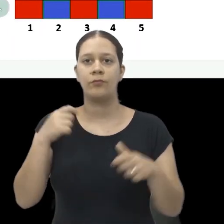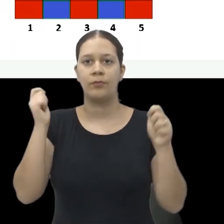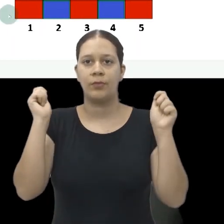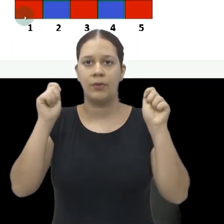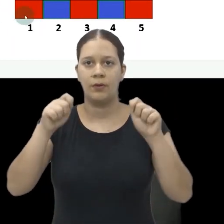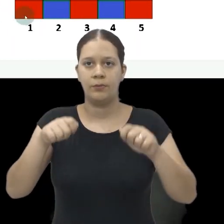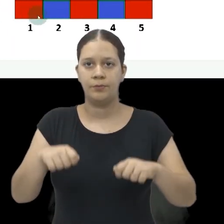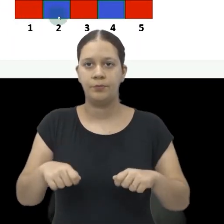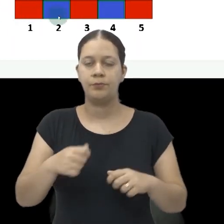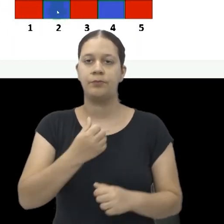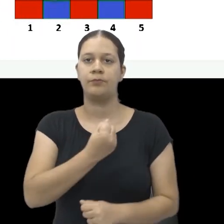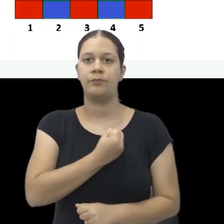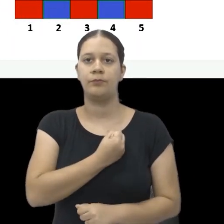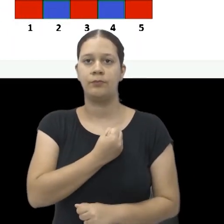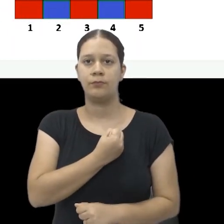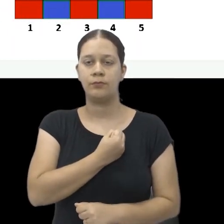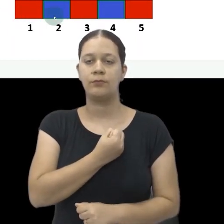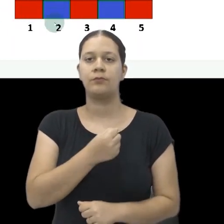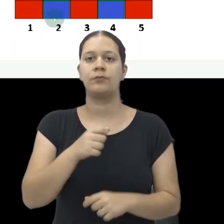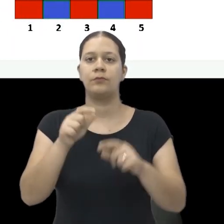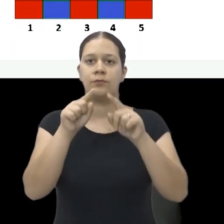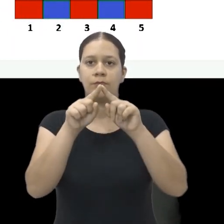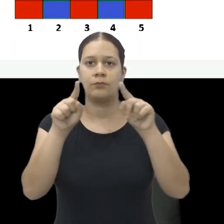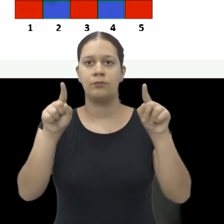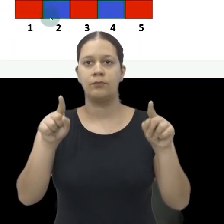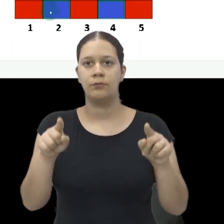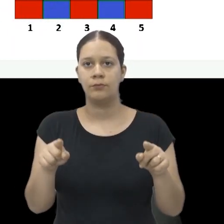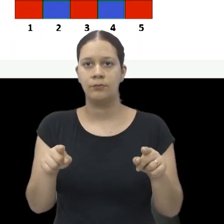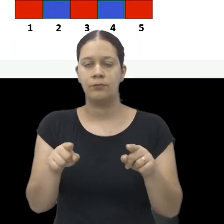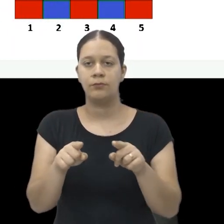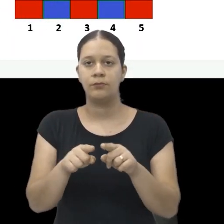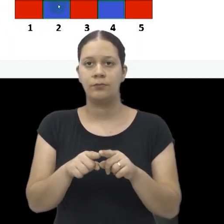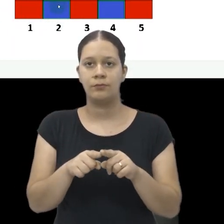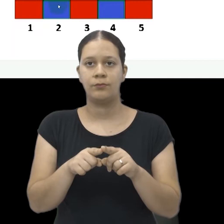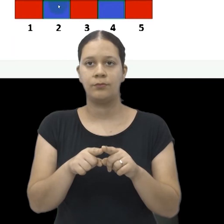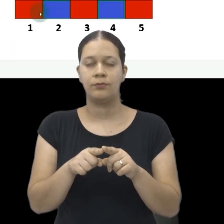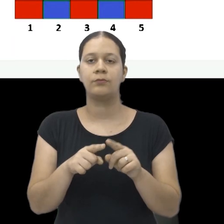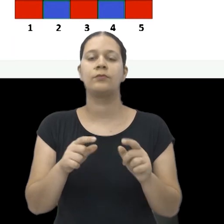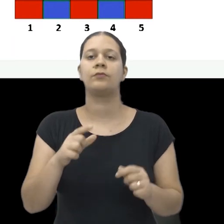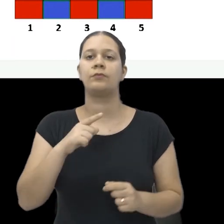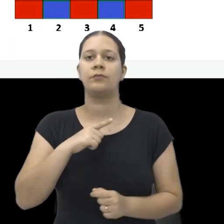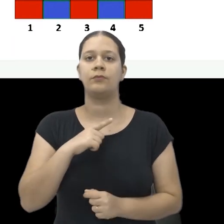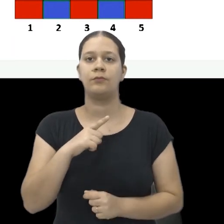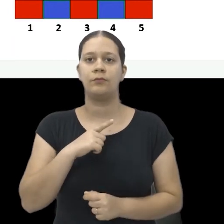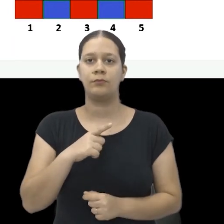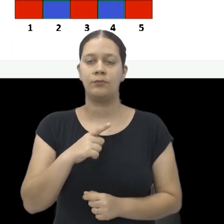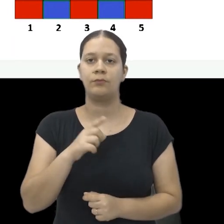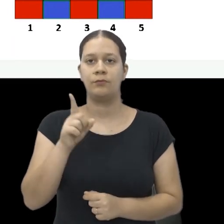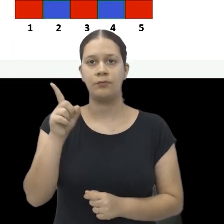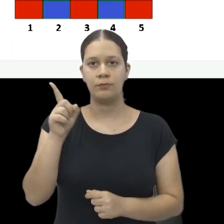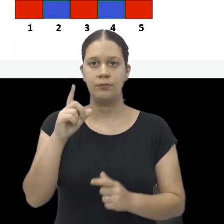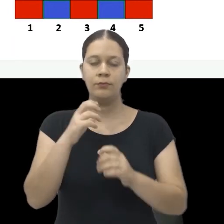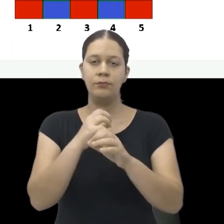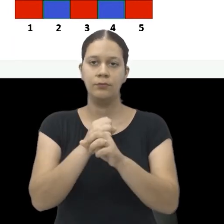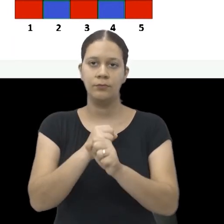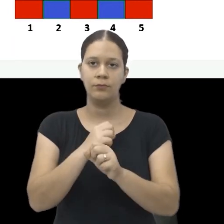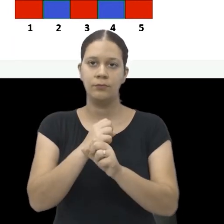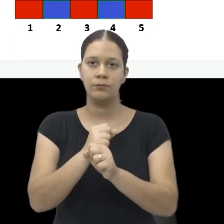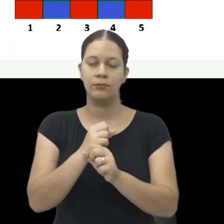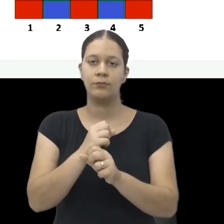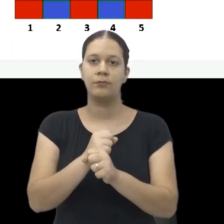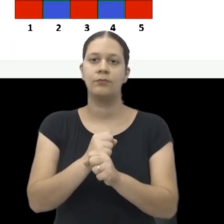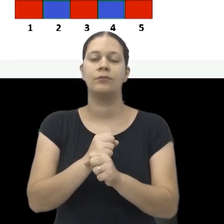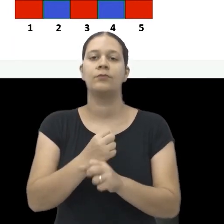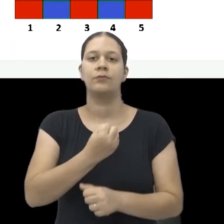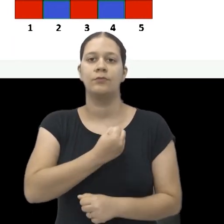é que eu posso escrever o número de retângulos de cada coluna dessa através dessa expressão